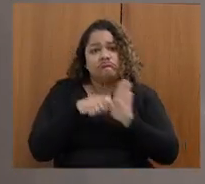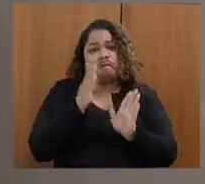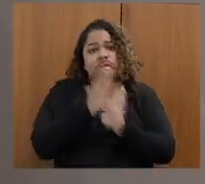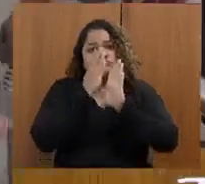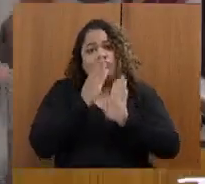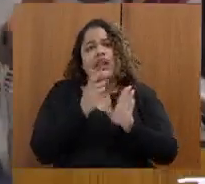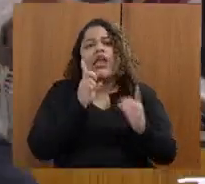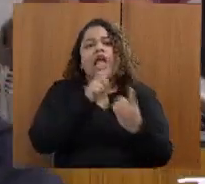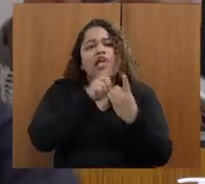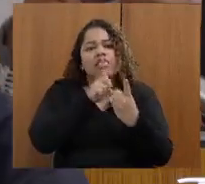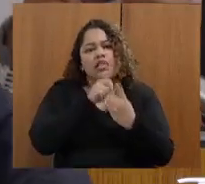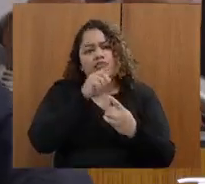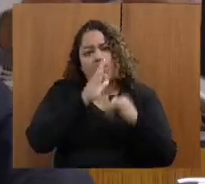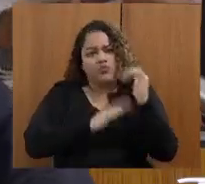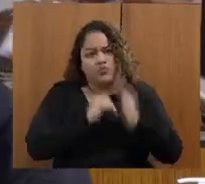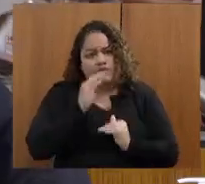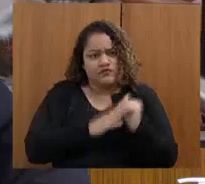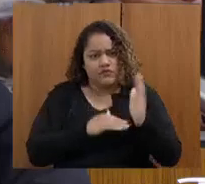profissionais